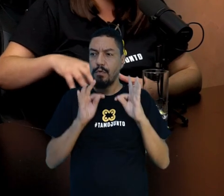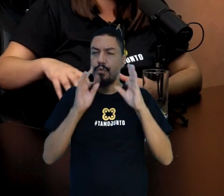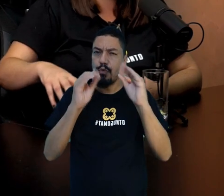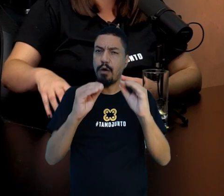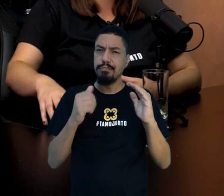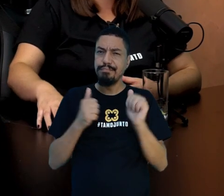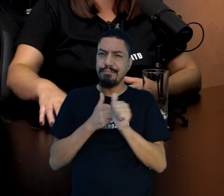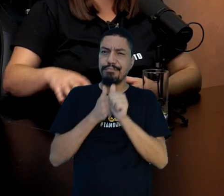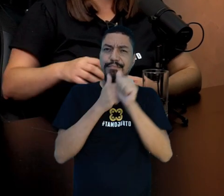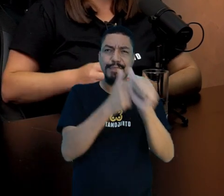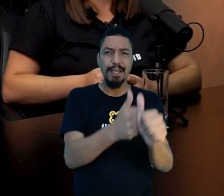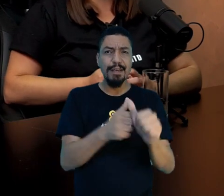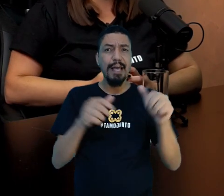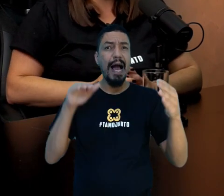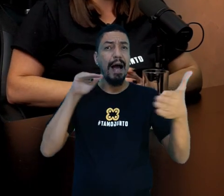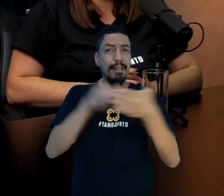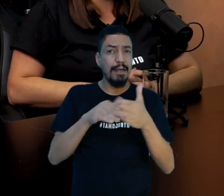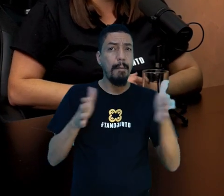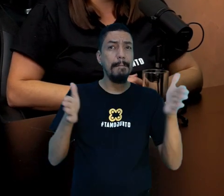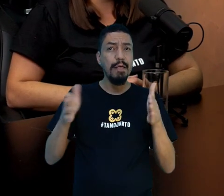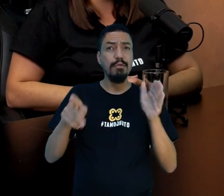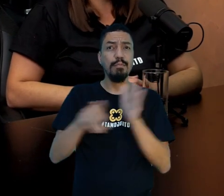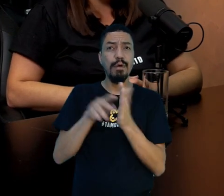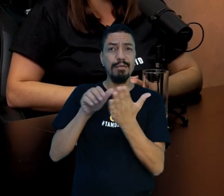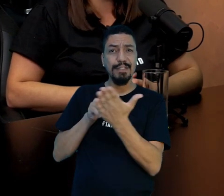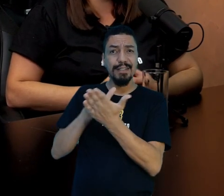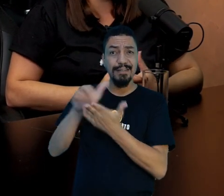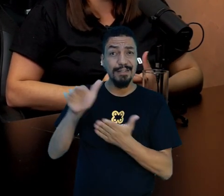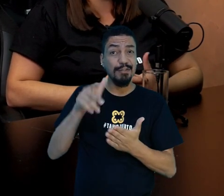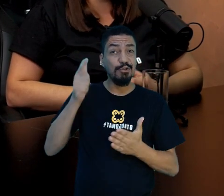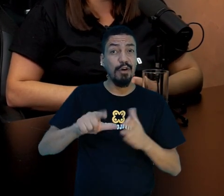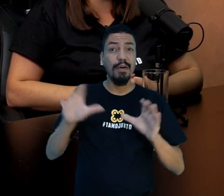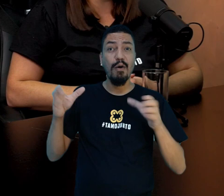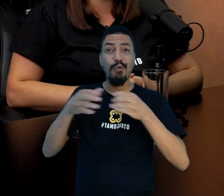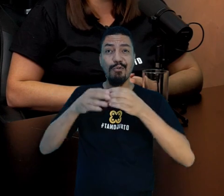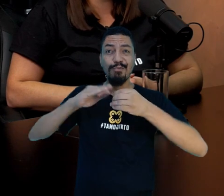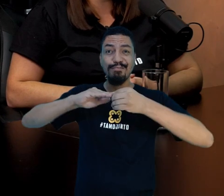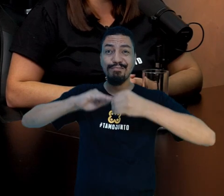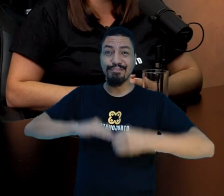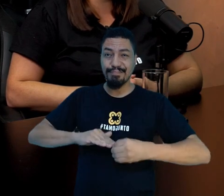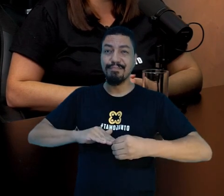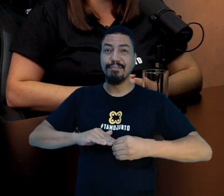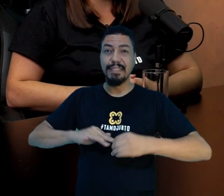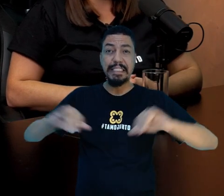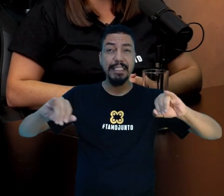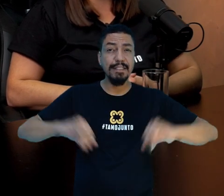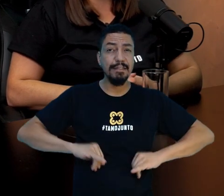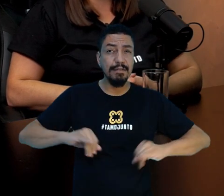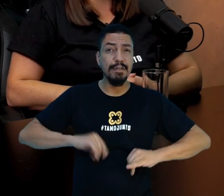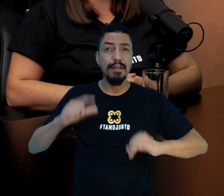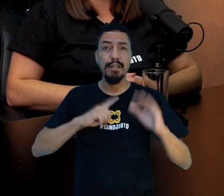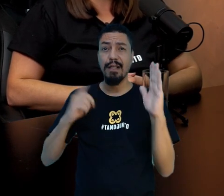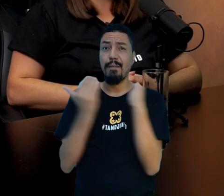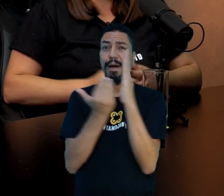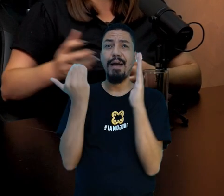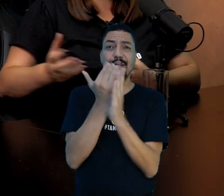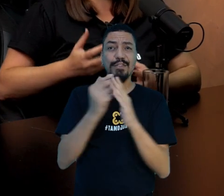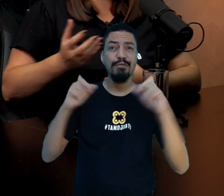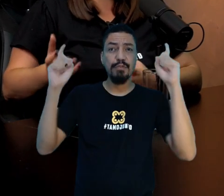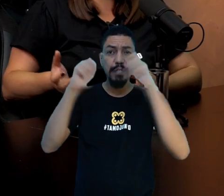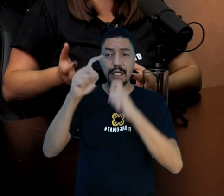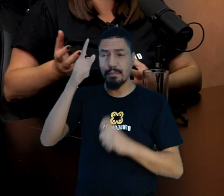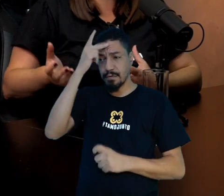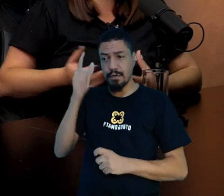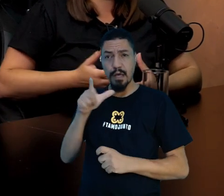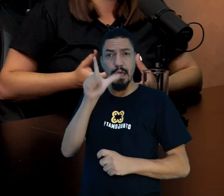ali e também durante o período de desligamento, porque, de novo, são grupos mais vulneráveis e você